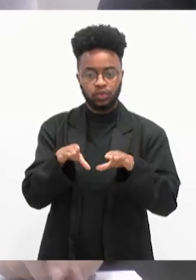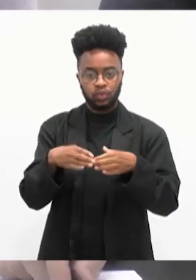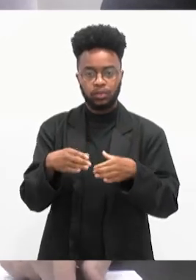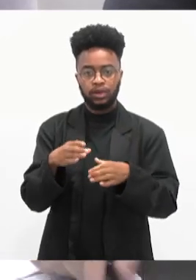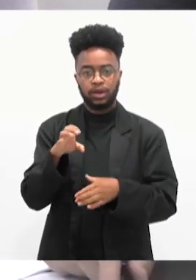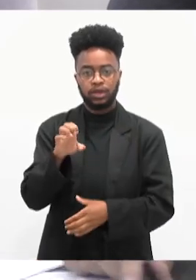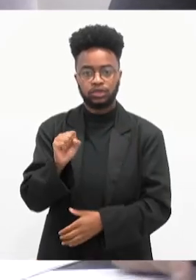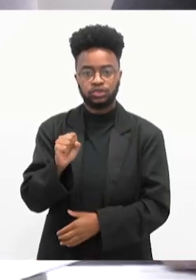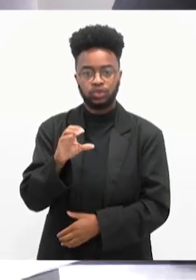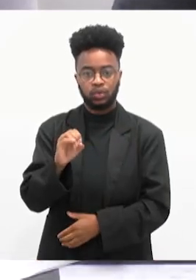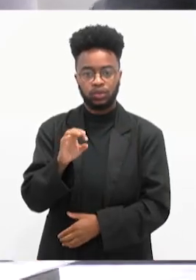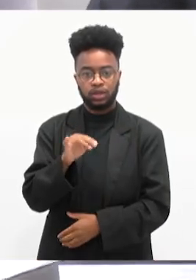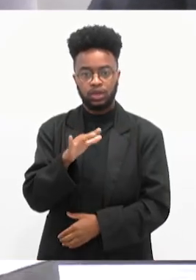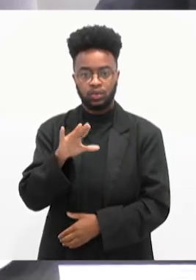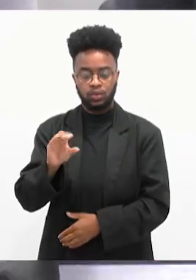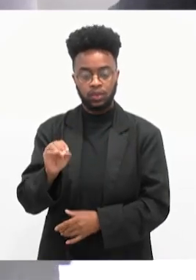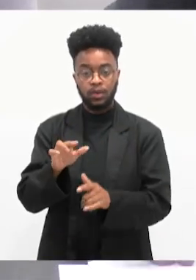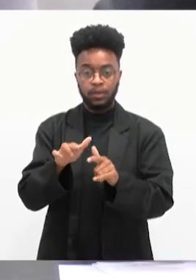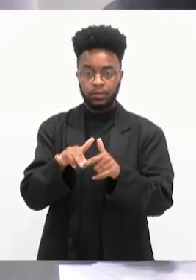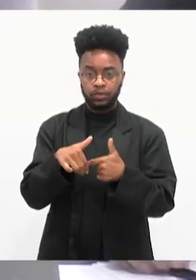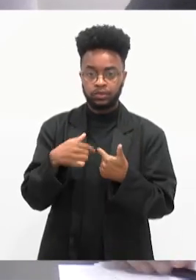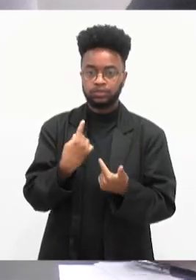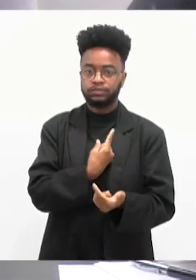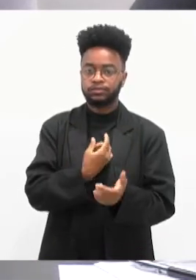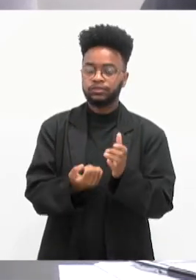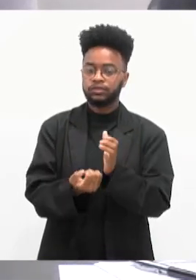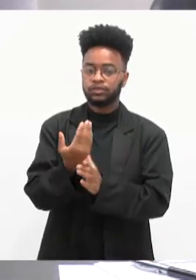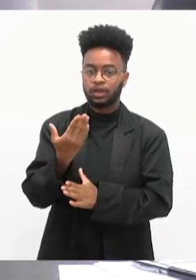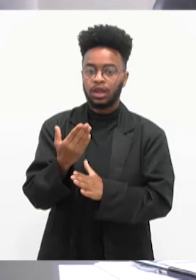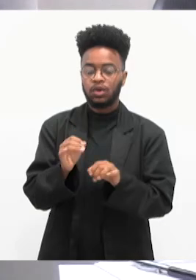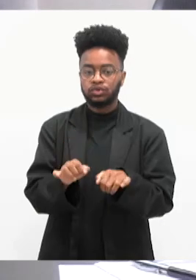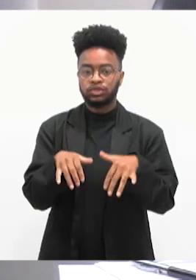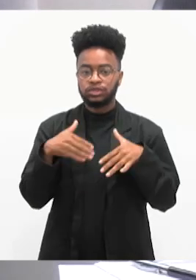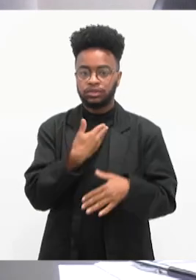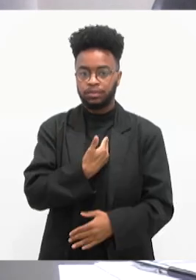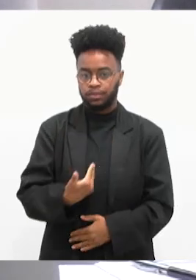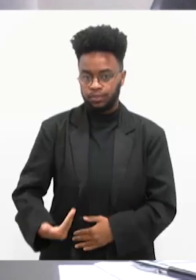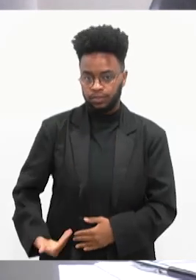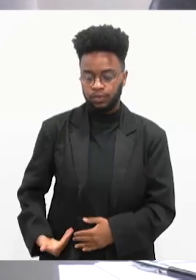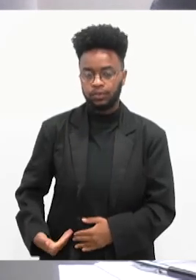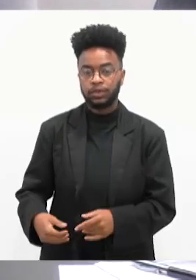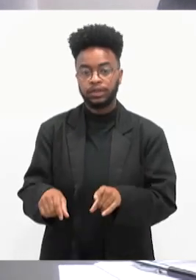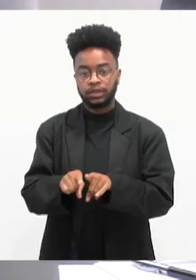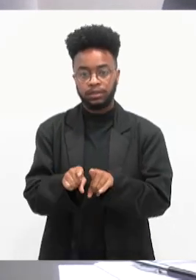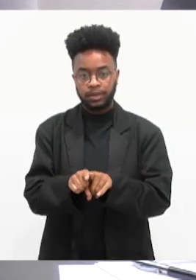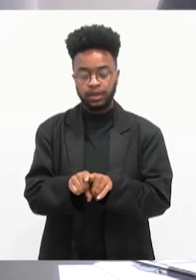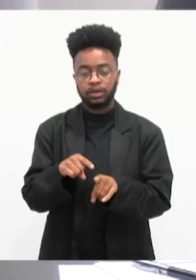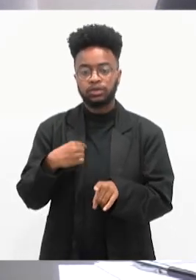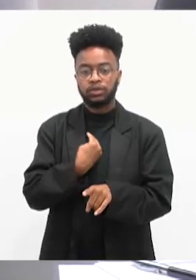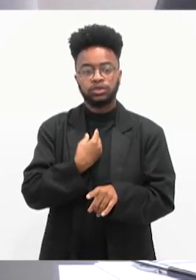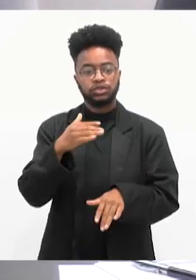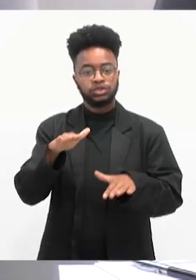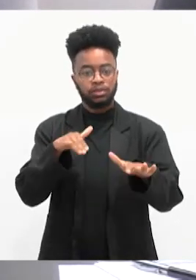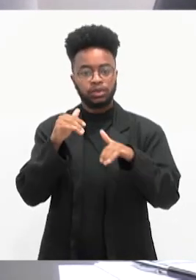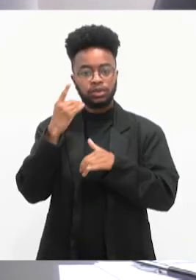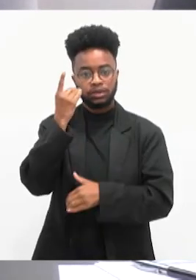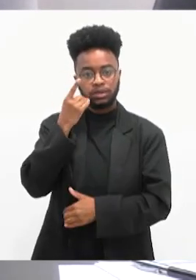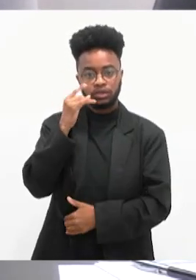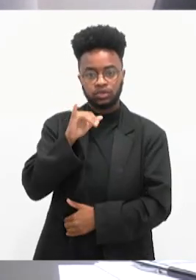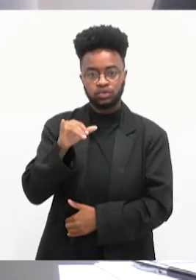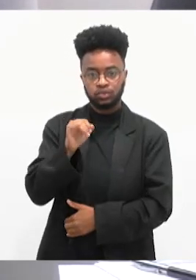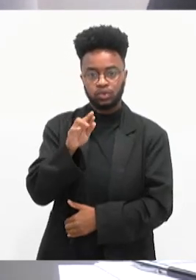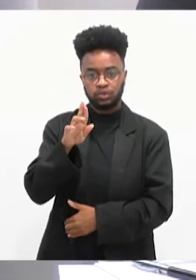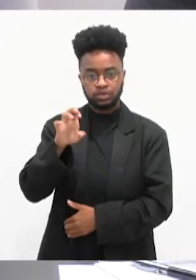Brasil. Portanto, nós vamos fazer uma audiência pública, sugerimos uma audiência pública, inclusive chamando o deputado Jorge, para que haja essa